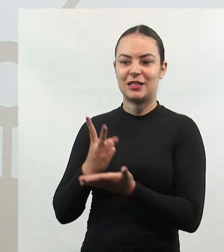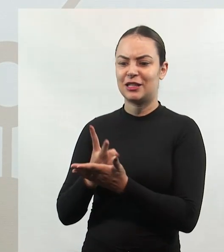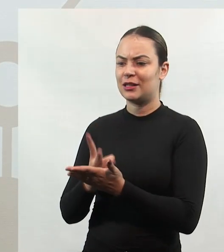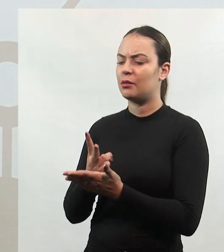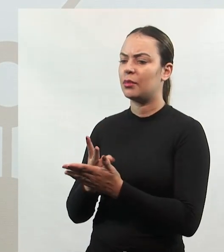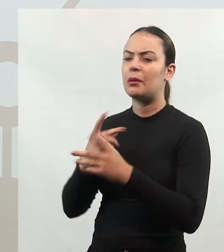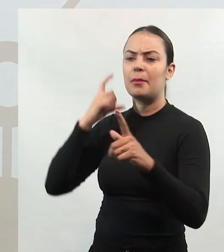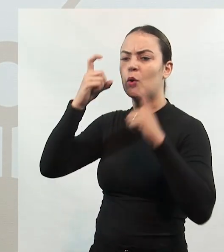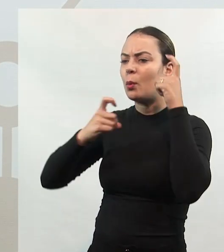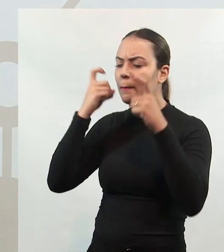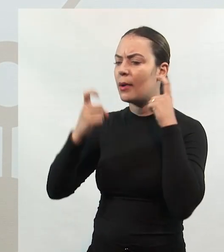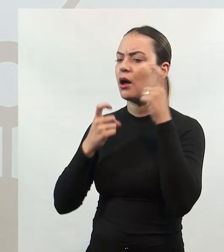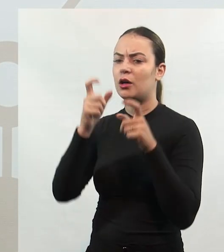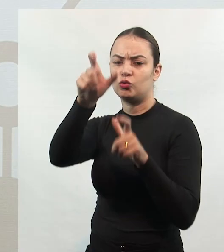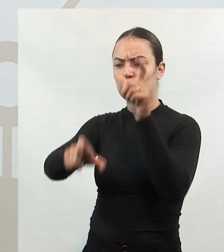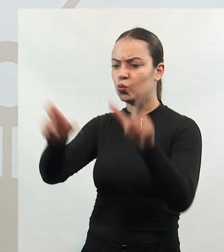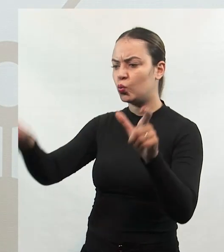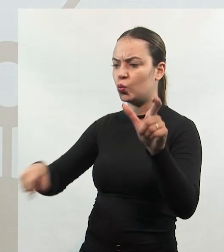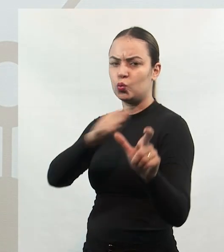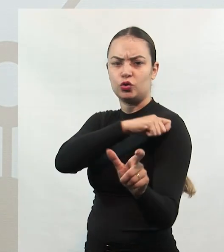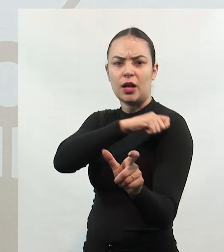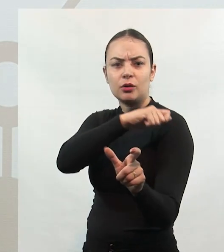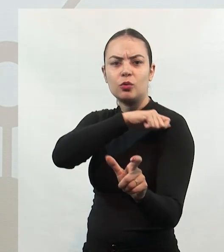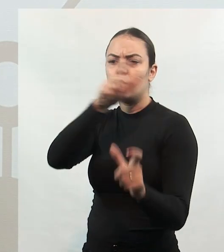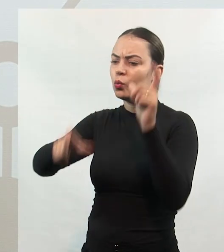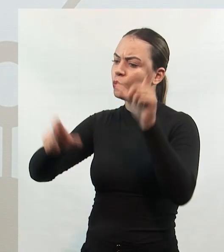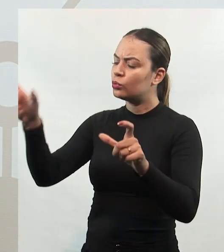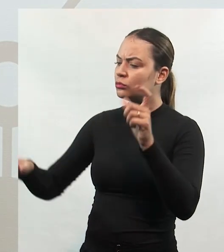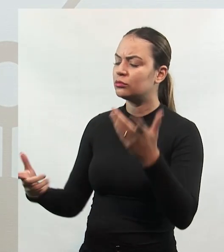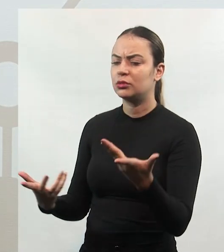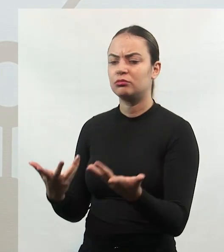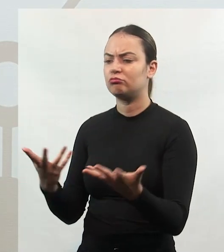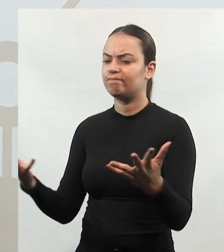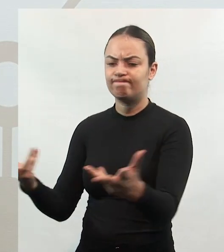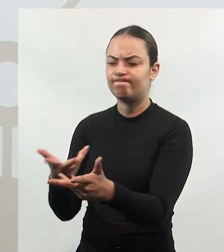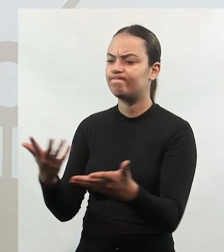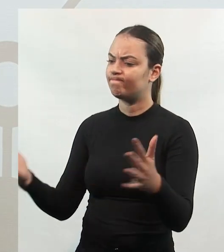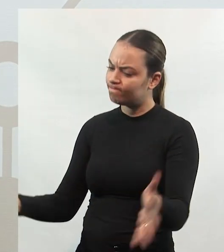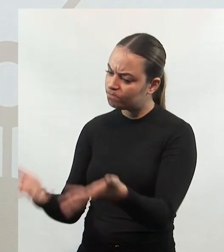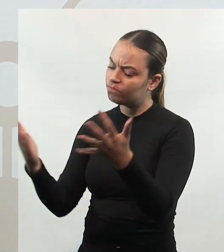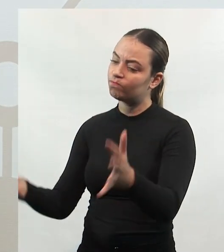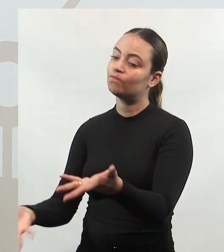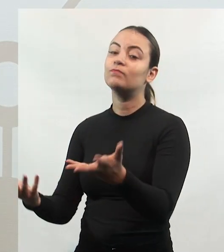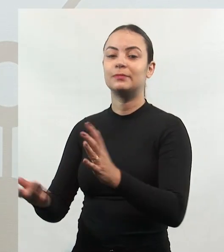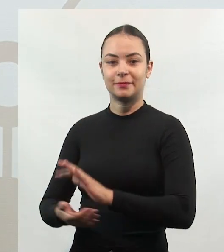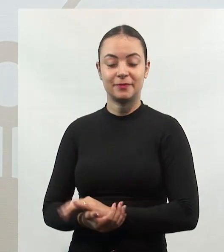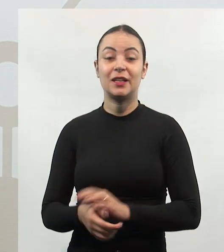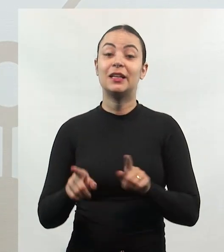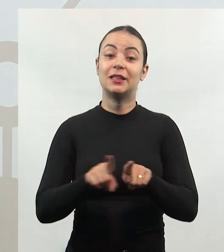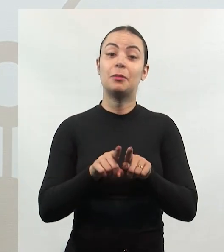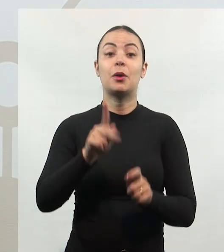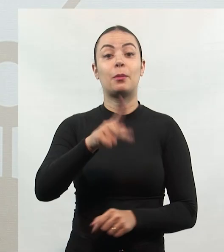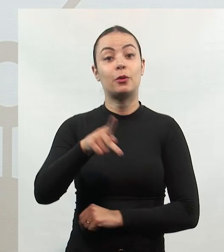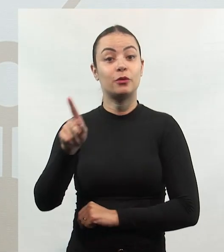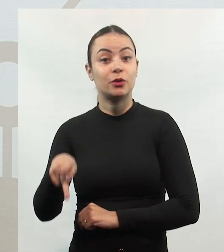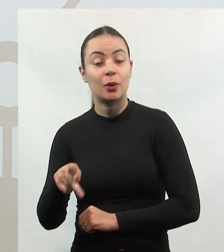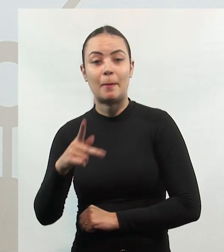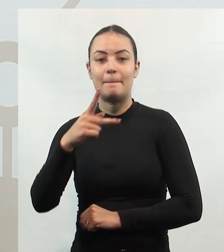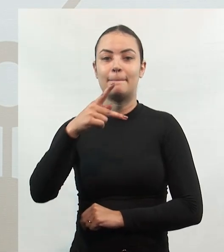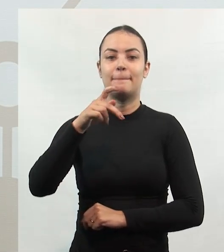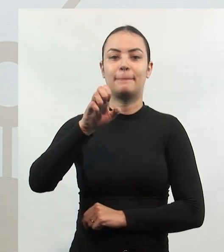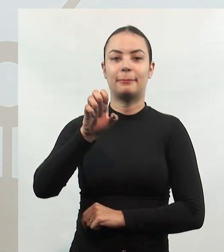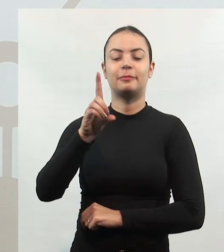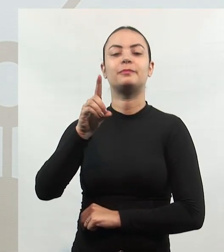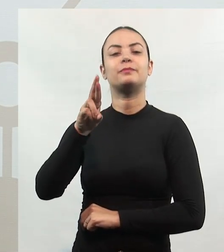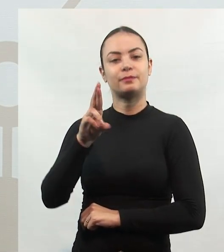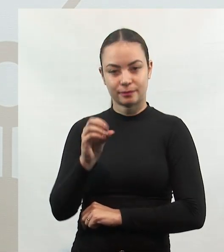eu estava me recordando que um dia eu fui fazer uma prova e eu lembro que eu estava chorando. E ele disse assim, você tem certeza que você quer